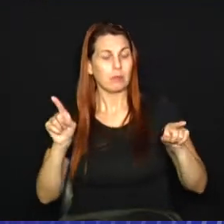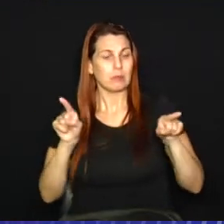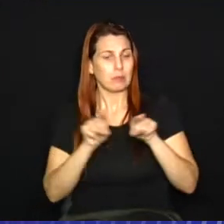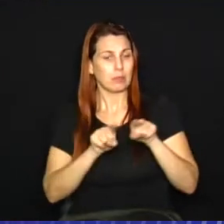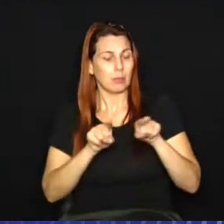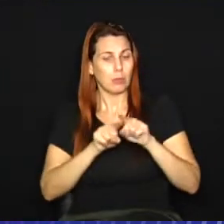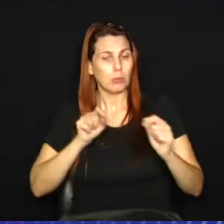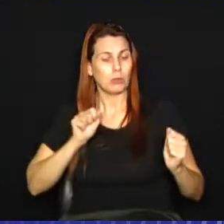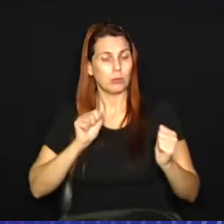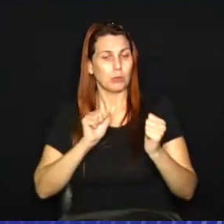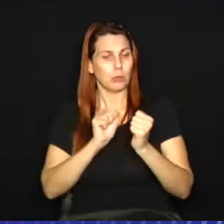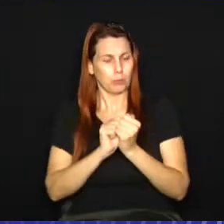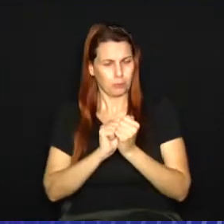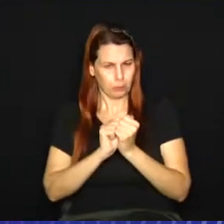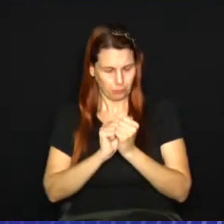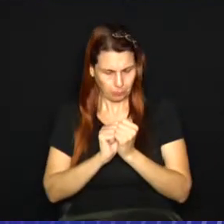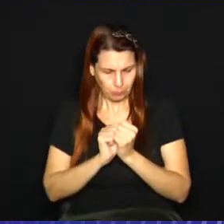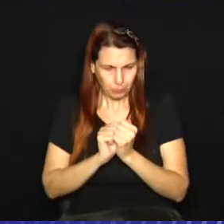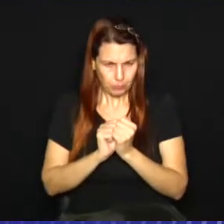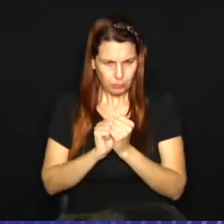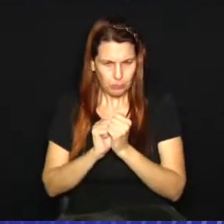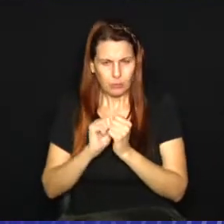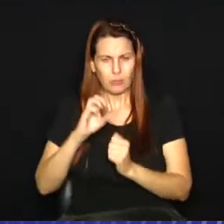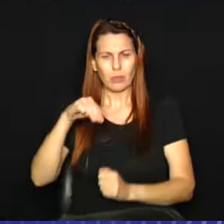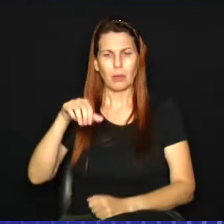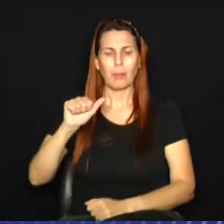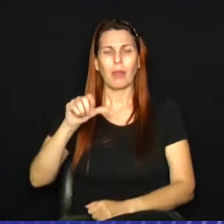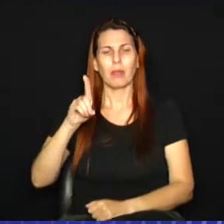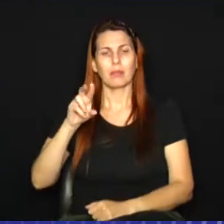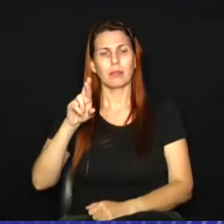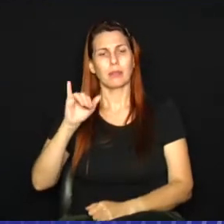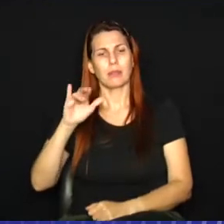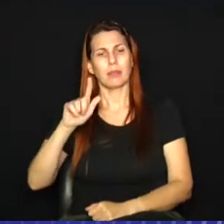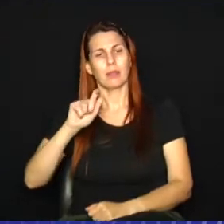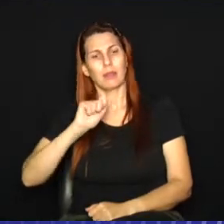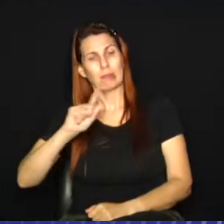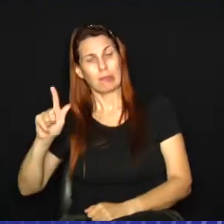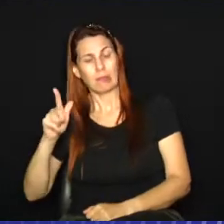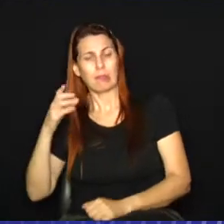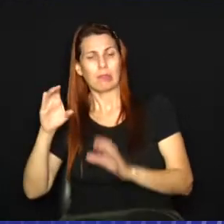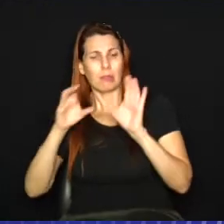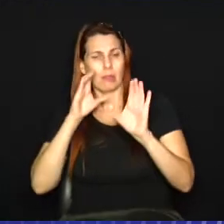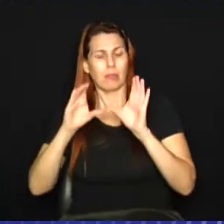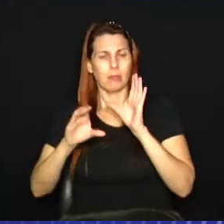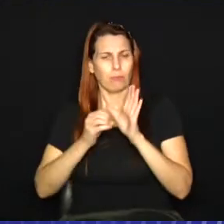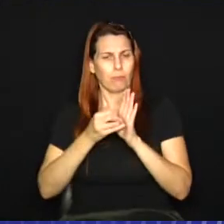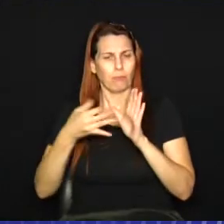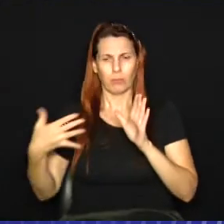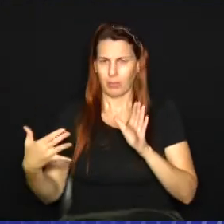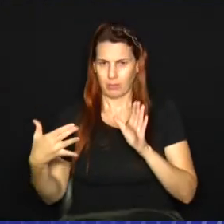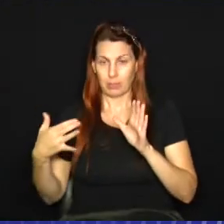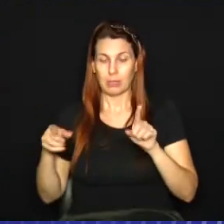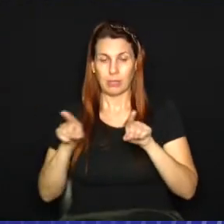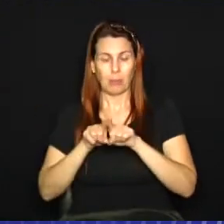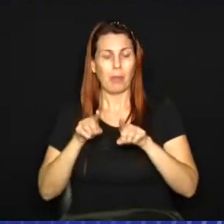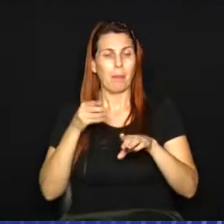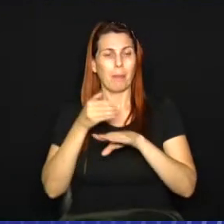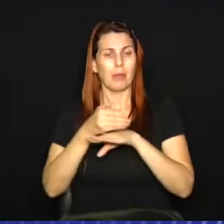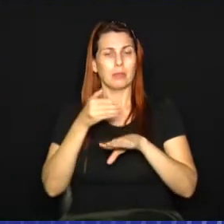o Madrigal Unimep, diversas obras, e a participar do Encontro Mundial de Corais Sacros na Suíça,